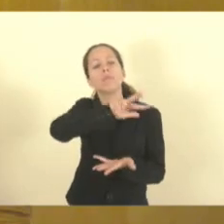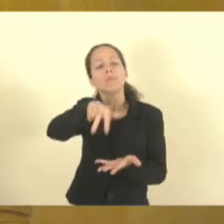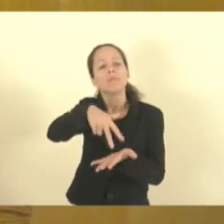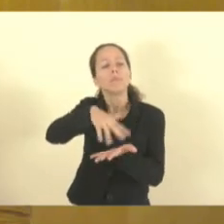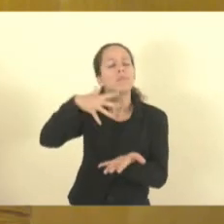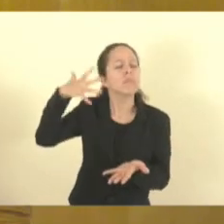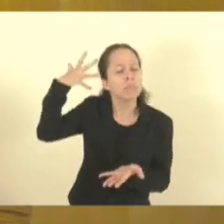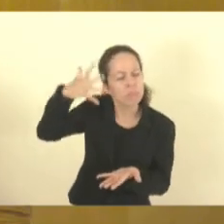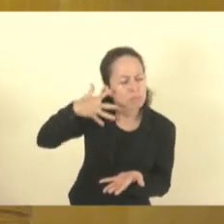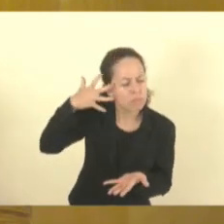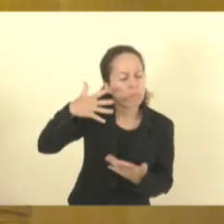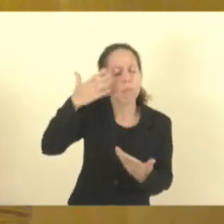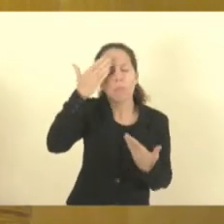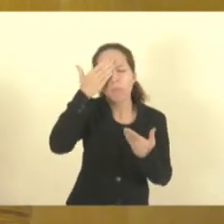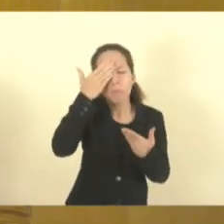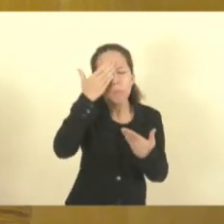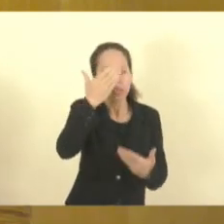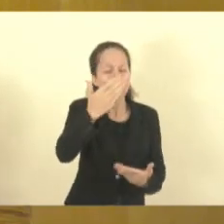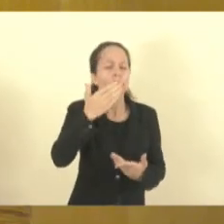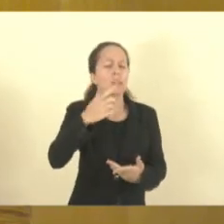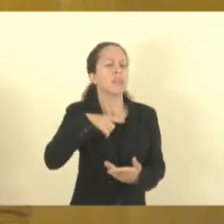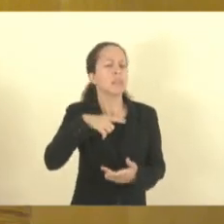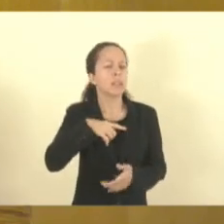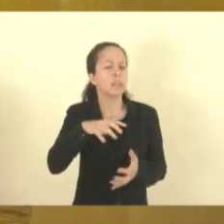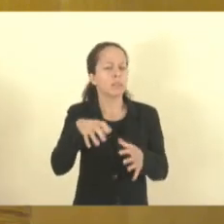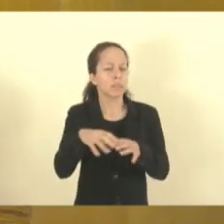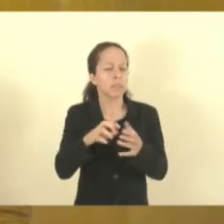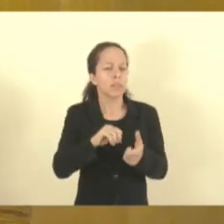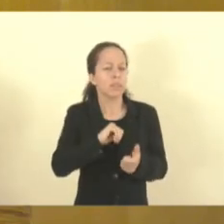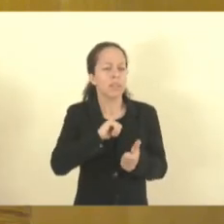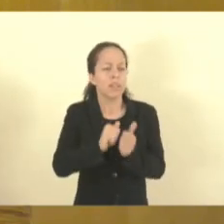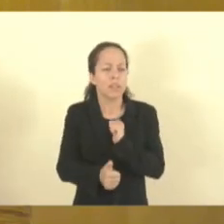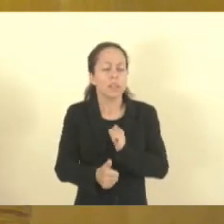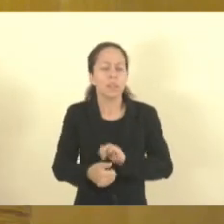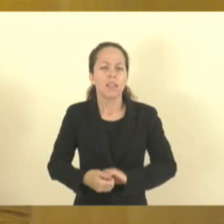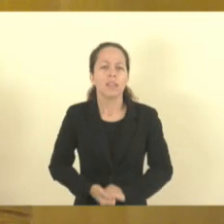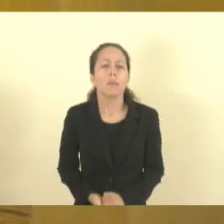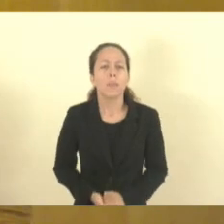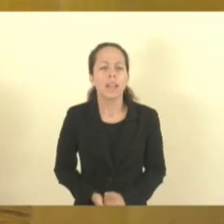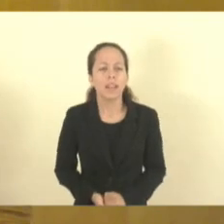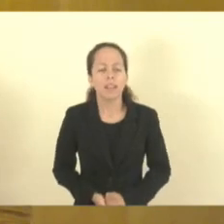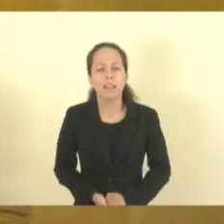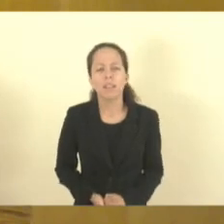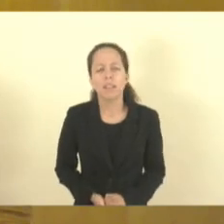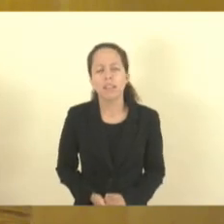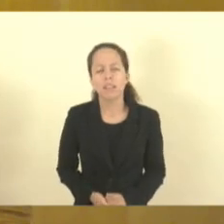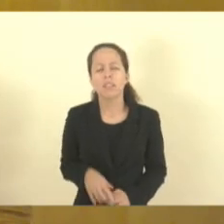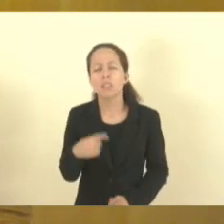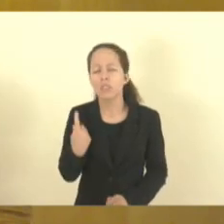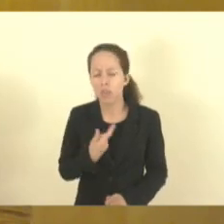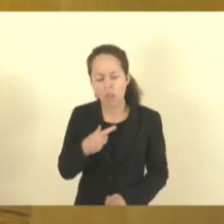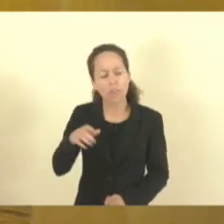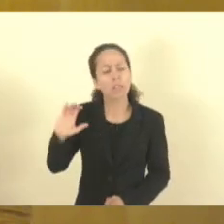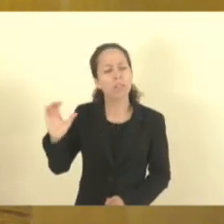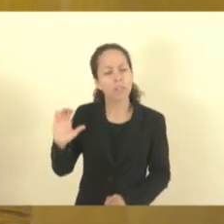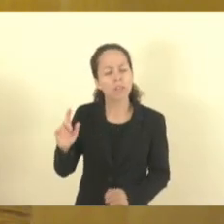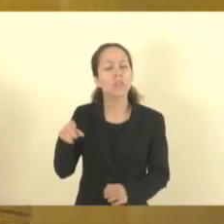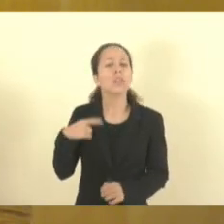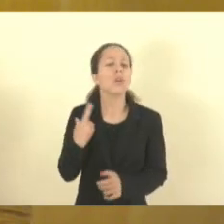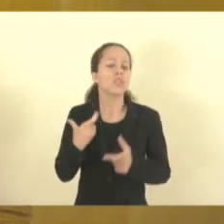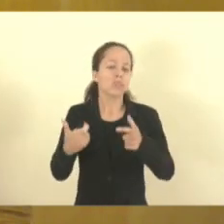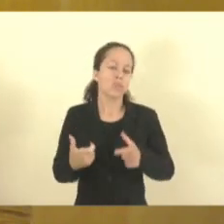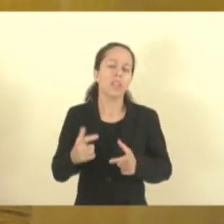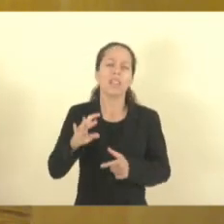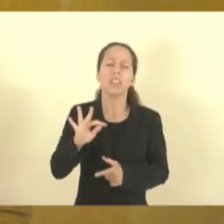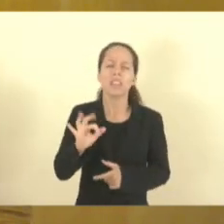da Desportiva, o Carlos Farias, que é um amigo, Irine, de longa data. Nós somos de Cariacica, nós somos de Taquari,